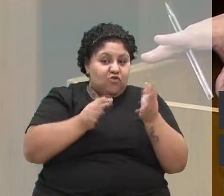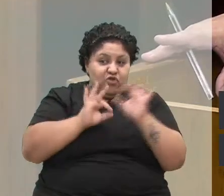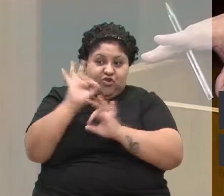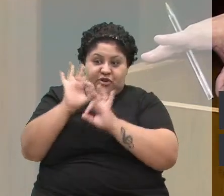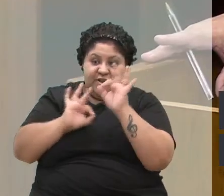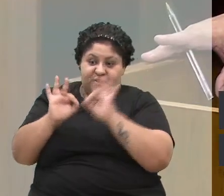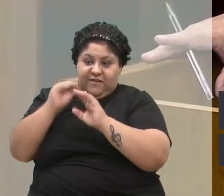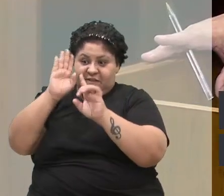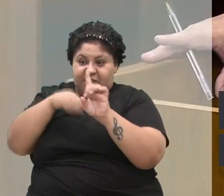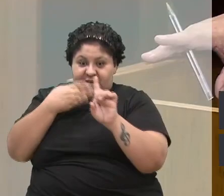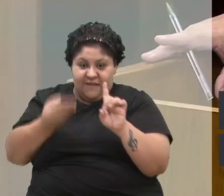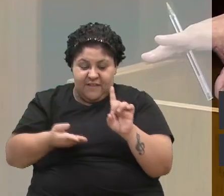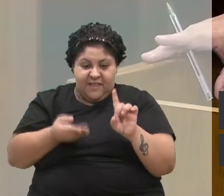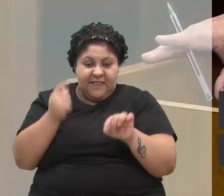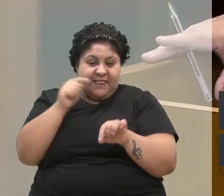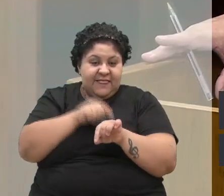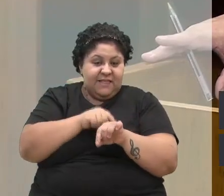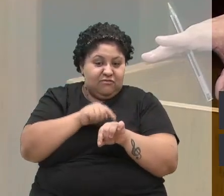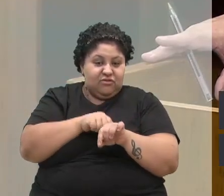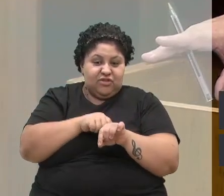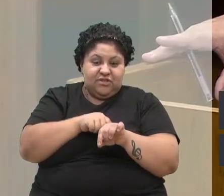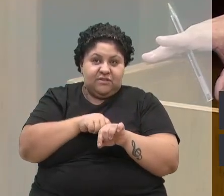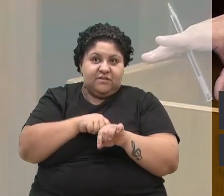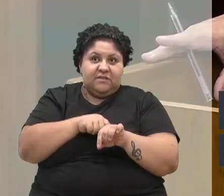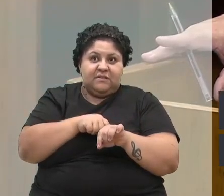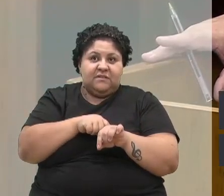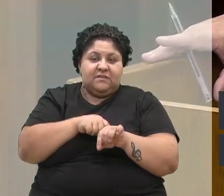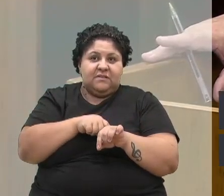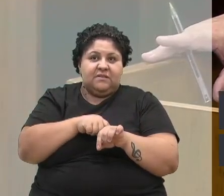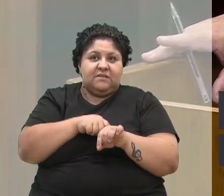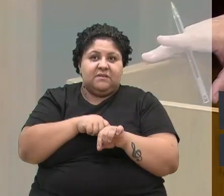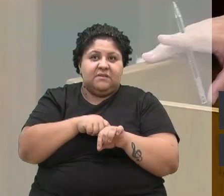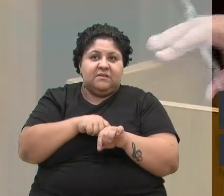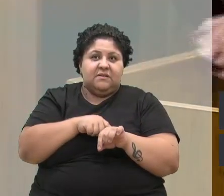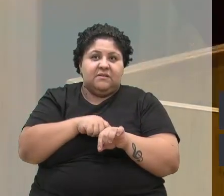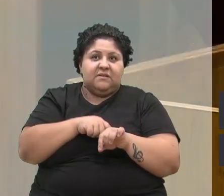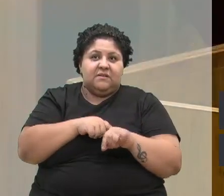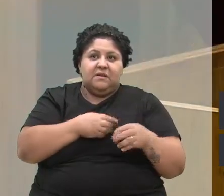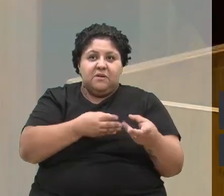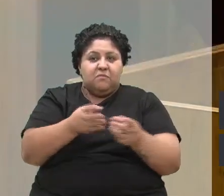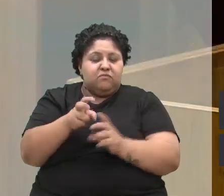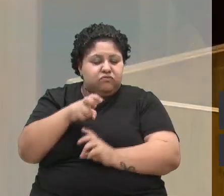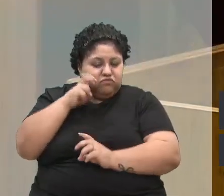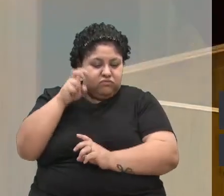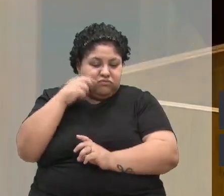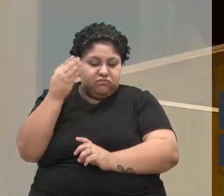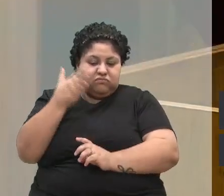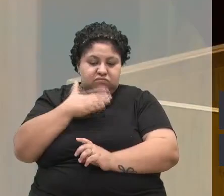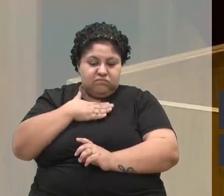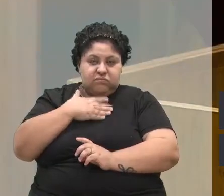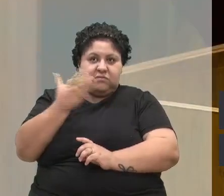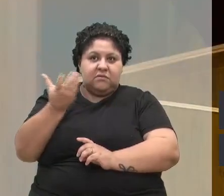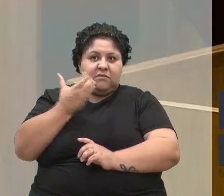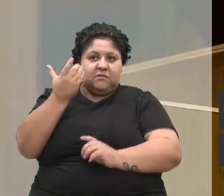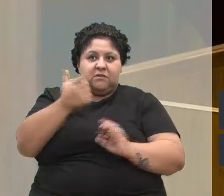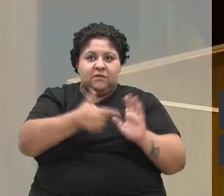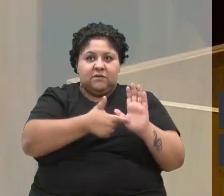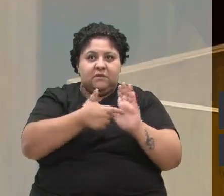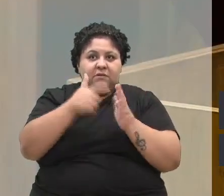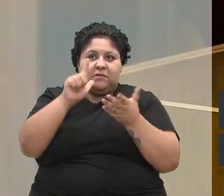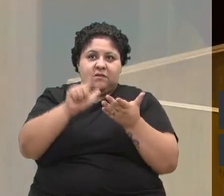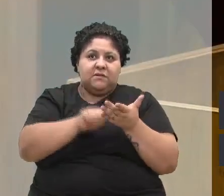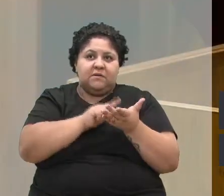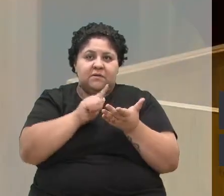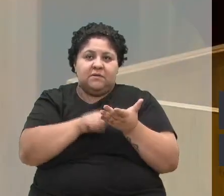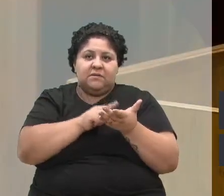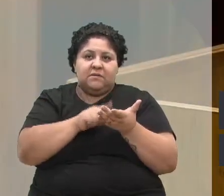em determinado momento não tinha quórum aqui. Seria muito constrangedor para mim. E eu quero apresentar aqui esse livro chamado